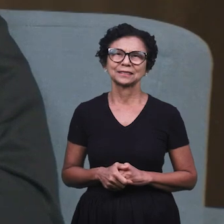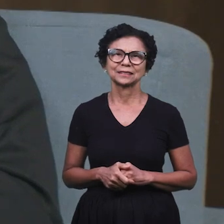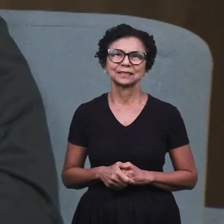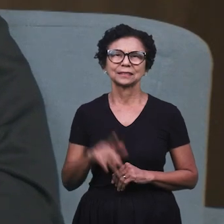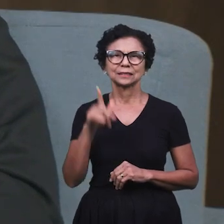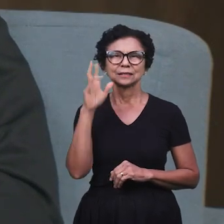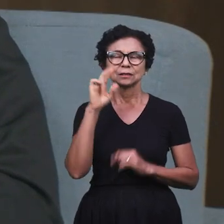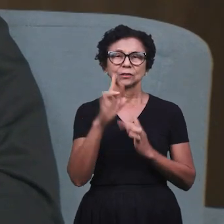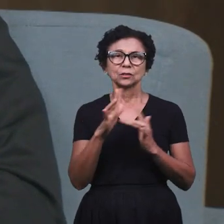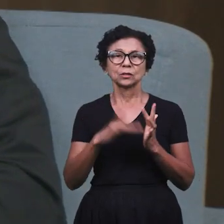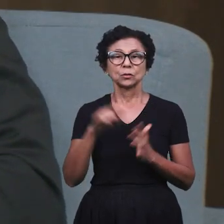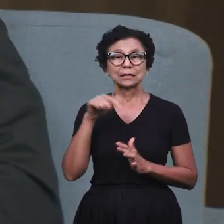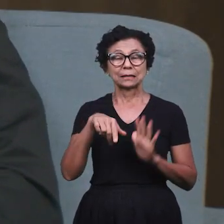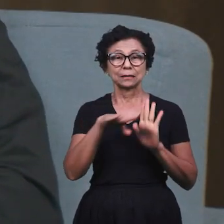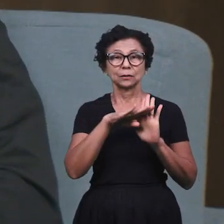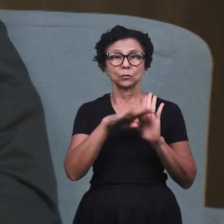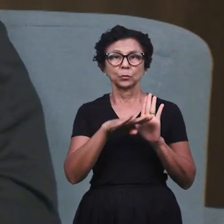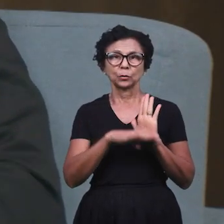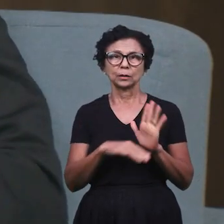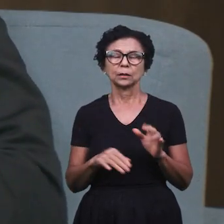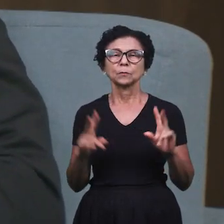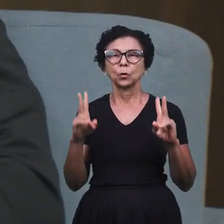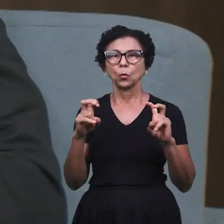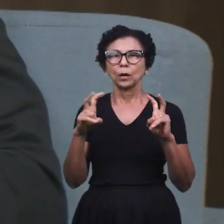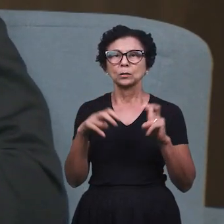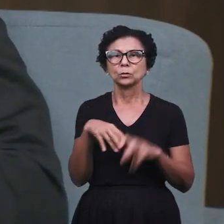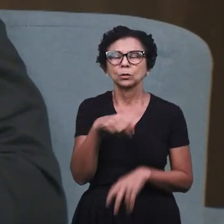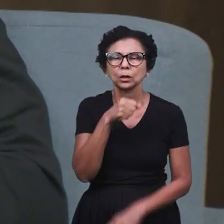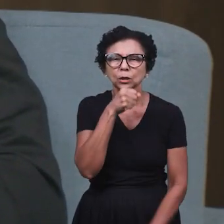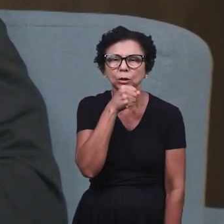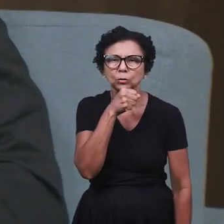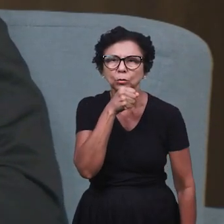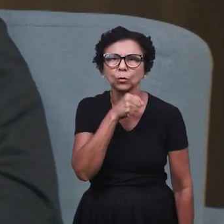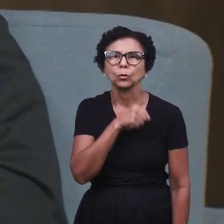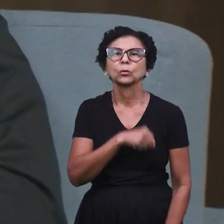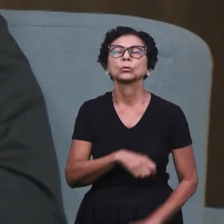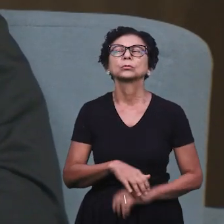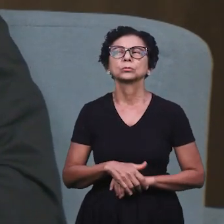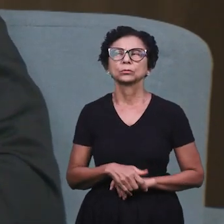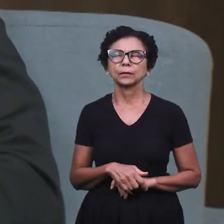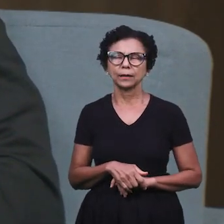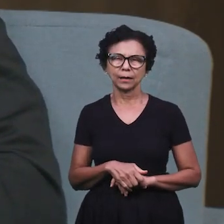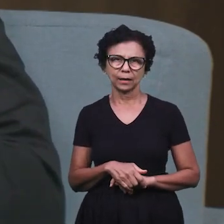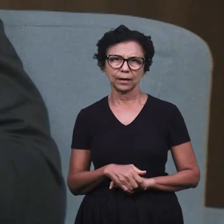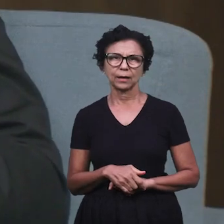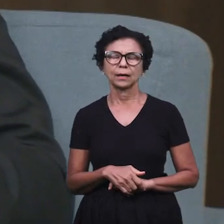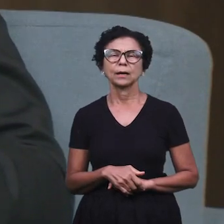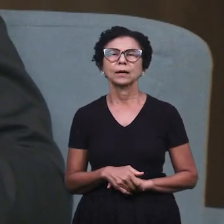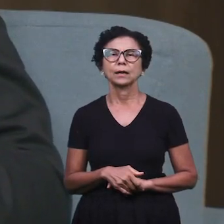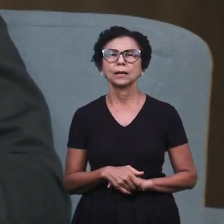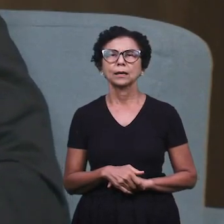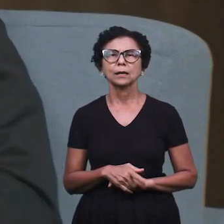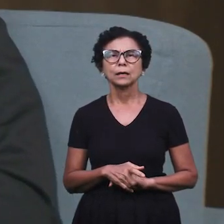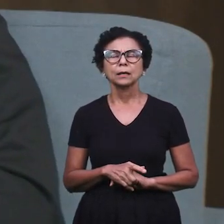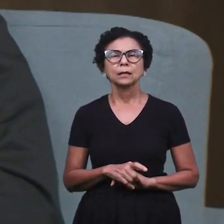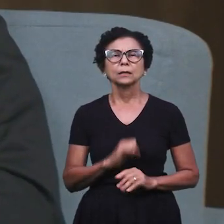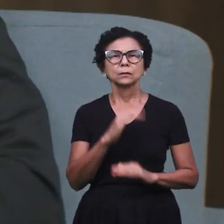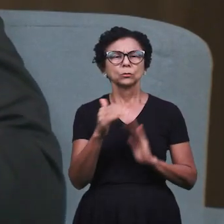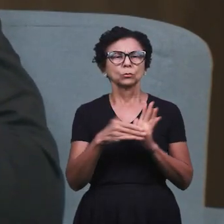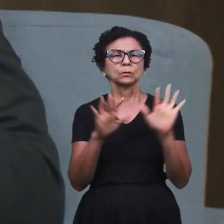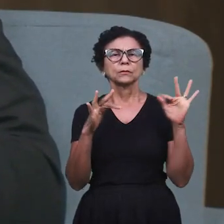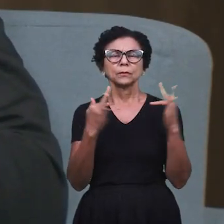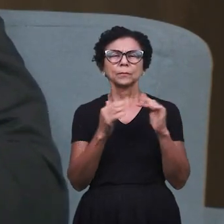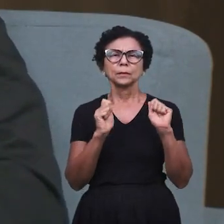programa, nós falamos sobre o idoso e para o idoso. É um programa para toda a família